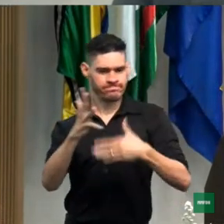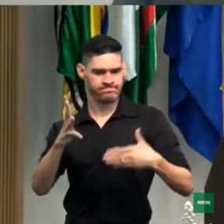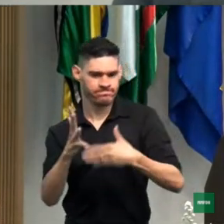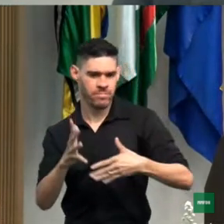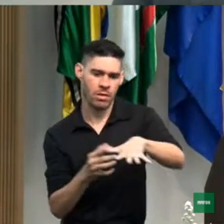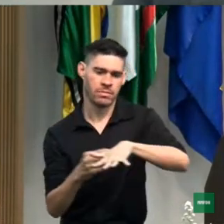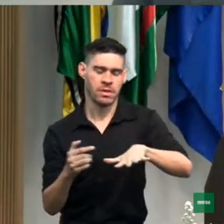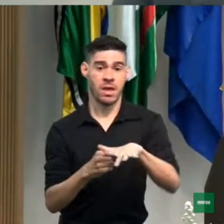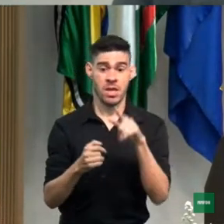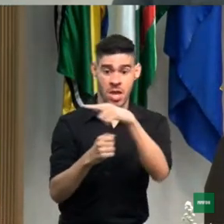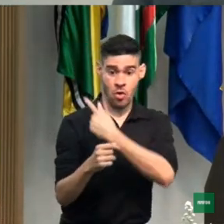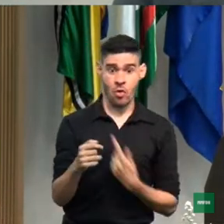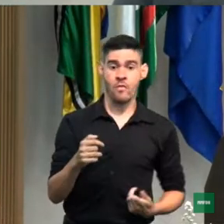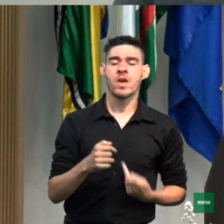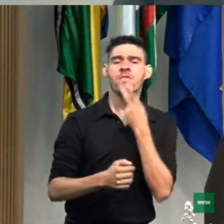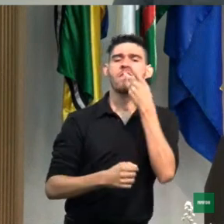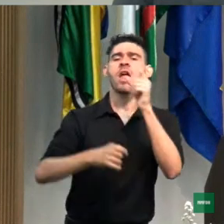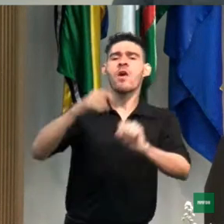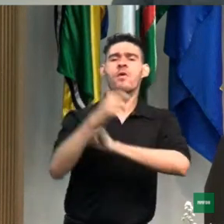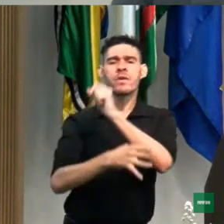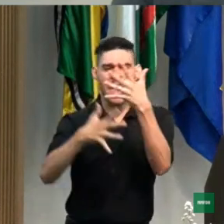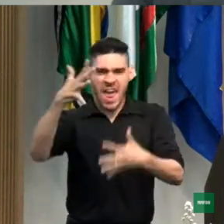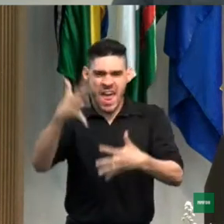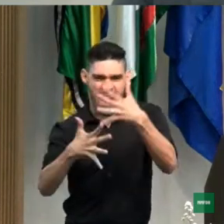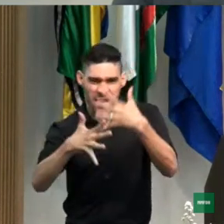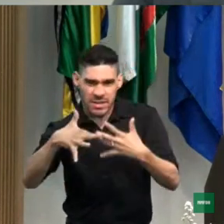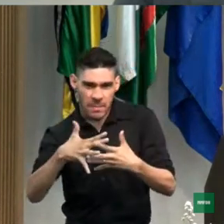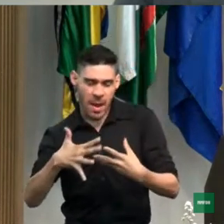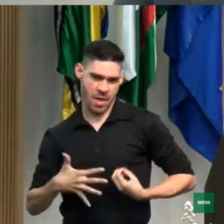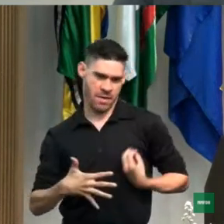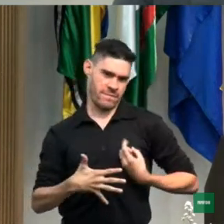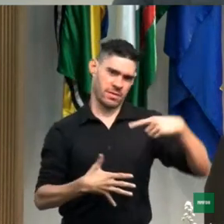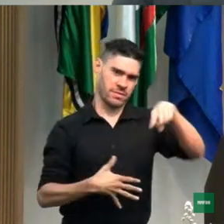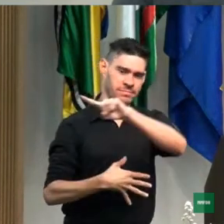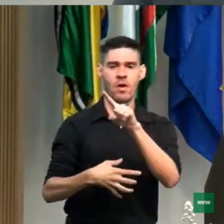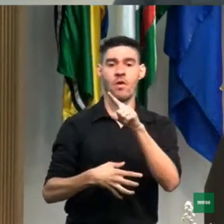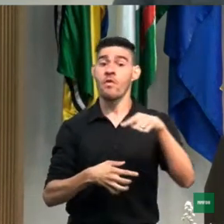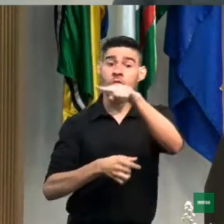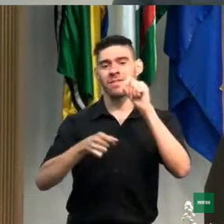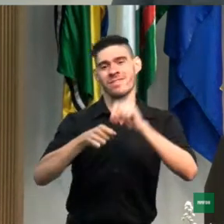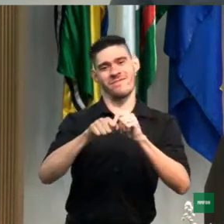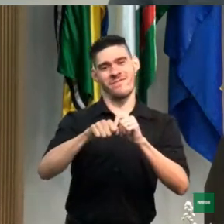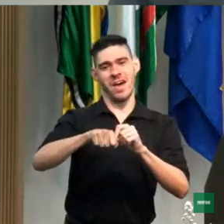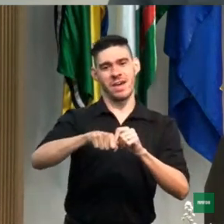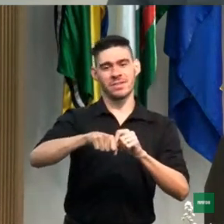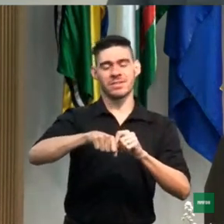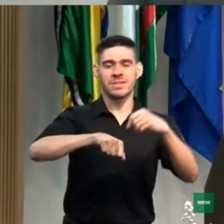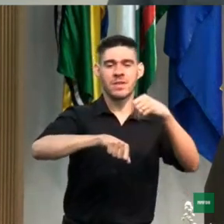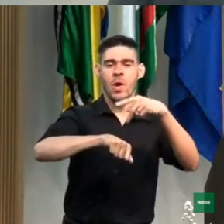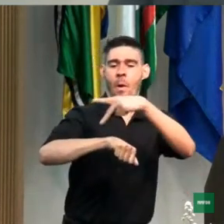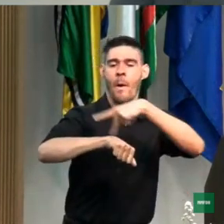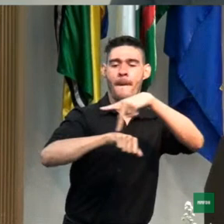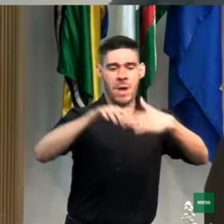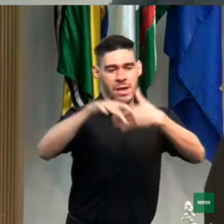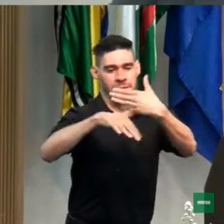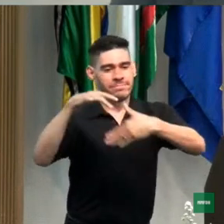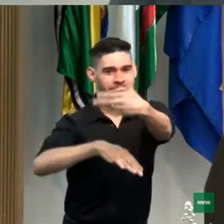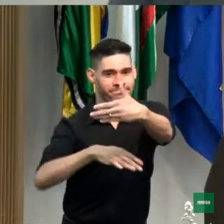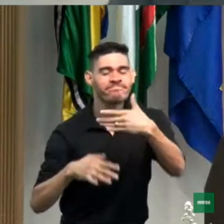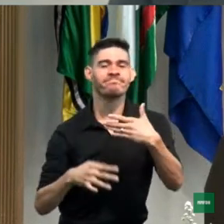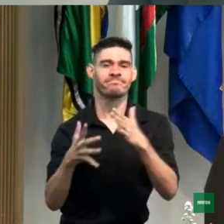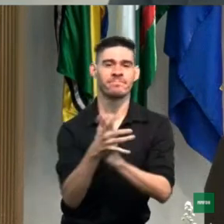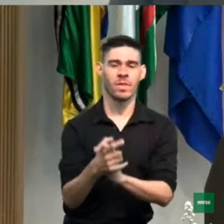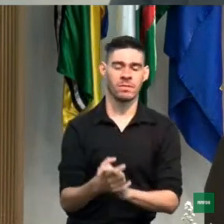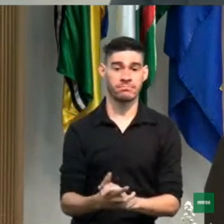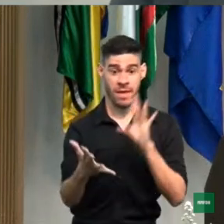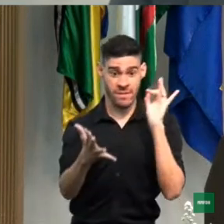nós não vamos atrapalhar a vida de vocês, são vocês que fazem essa nação caminhar. E é isso exatamente que a gente está fazendo.